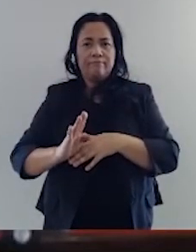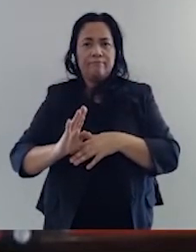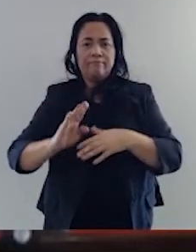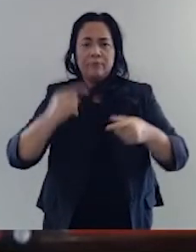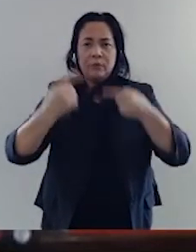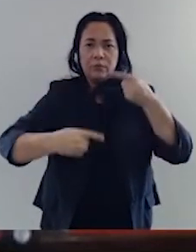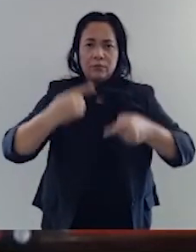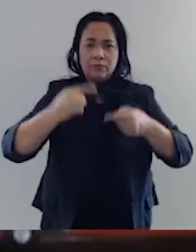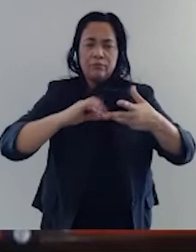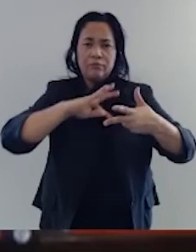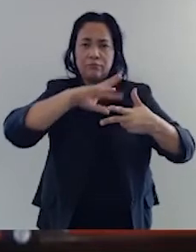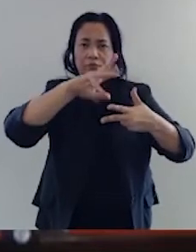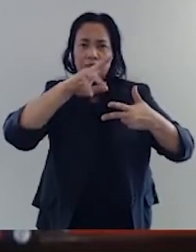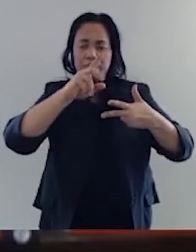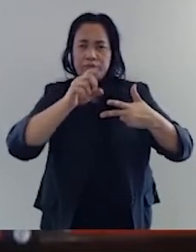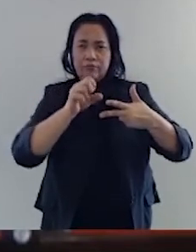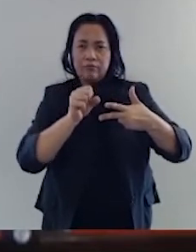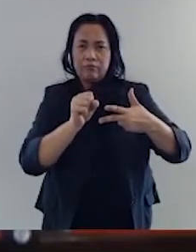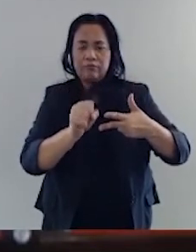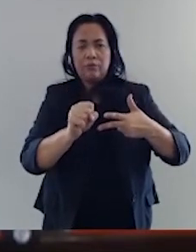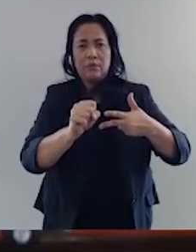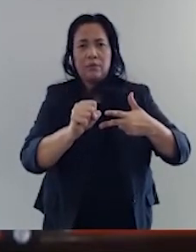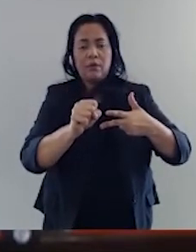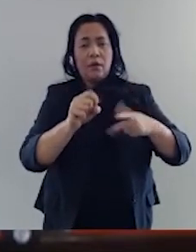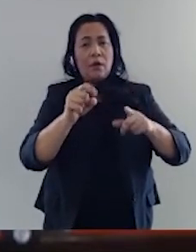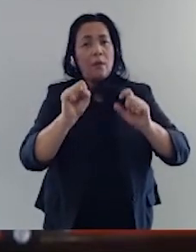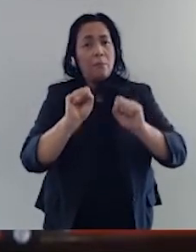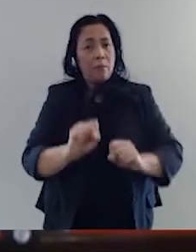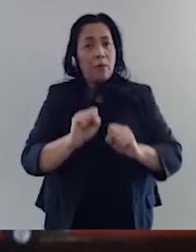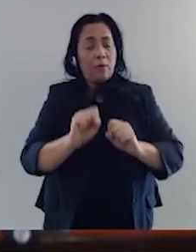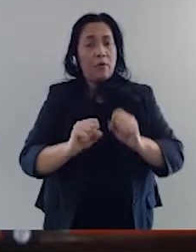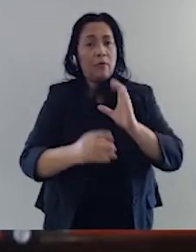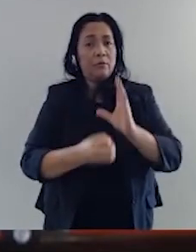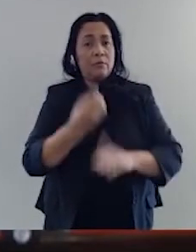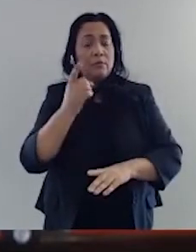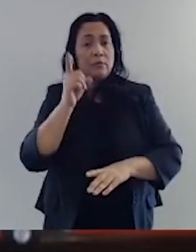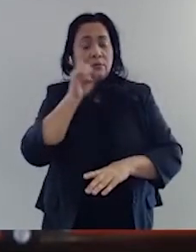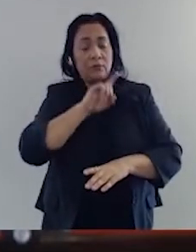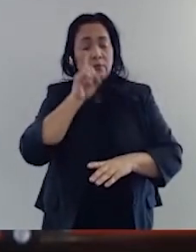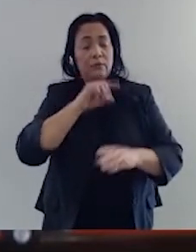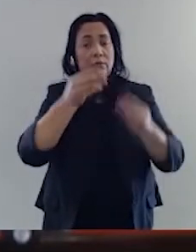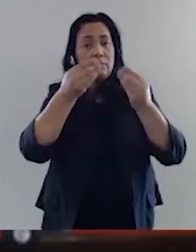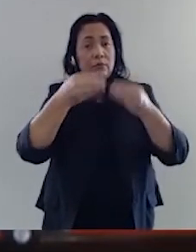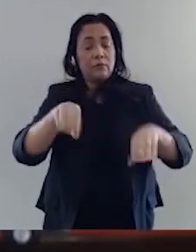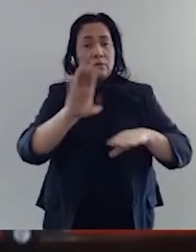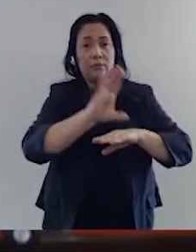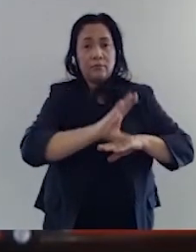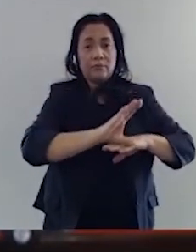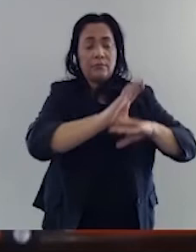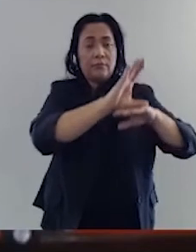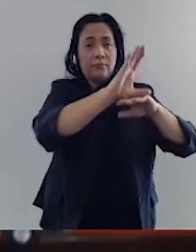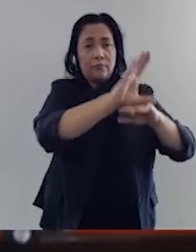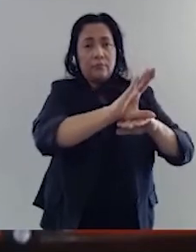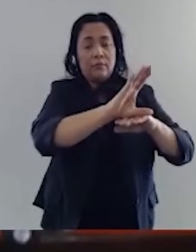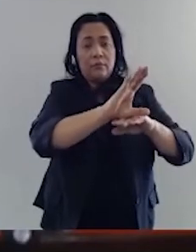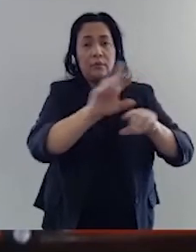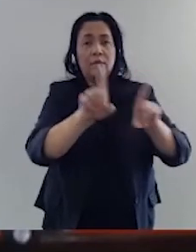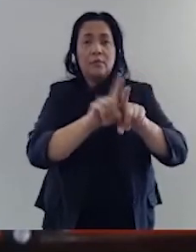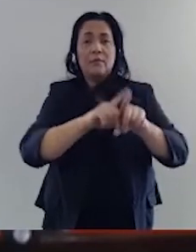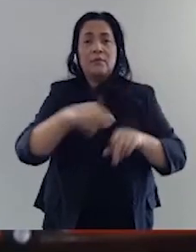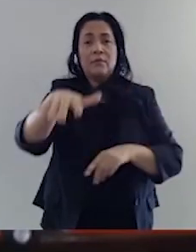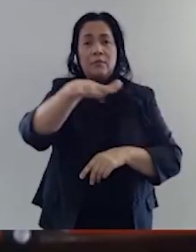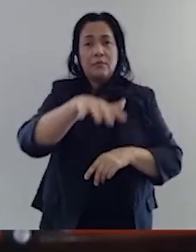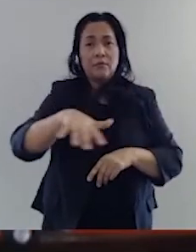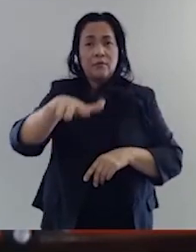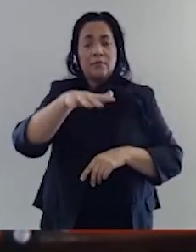pode comprometer a rigidez da Constituição na sua dimensão efetiva, na dimensão efetiva